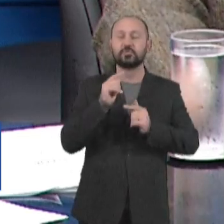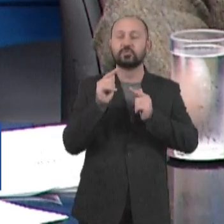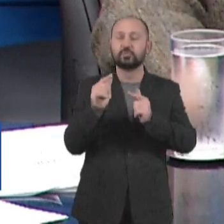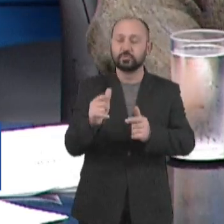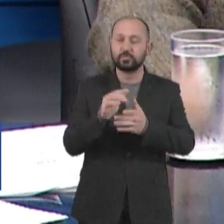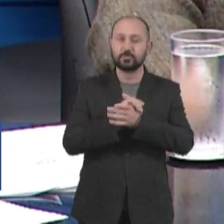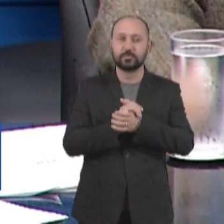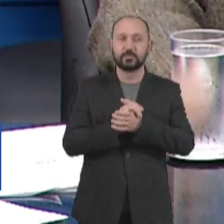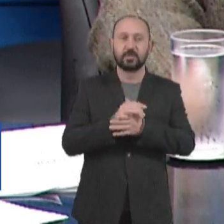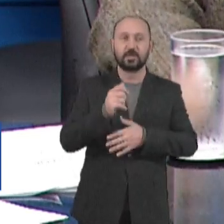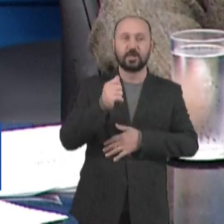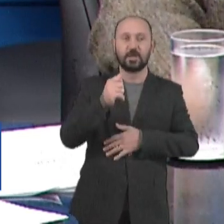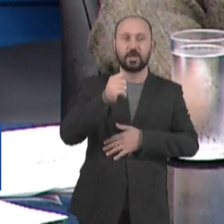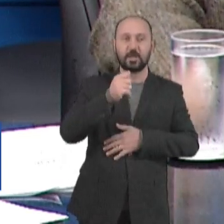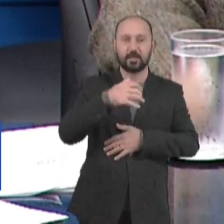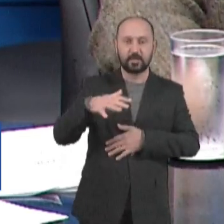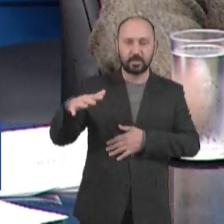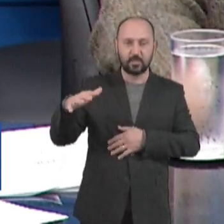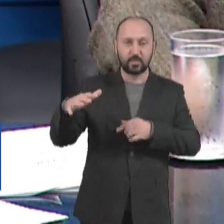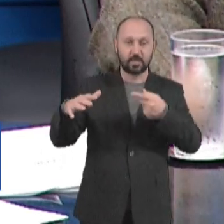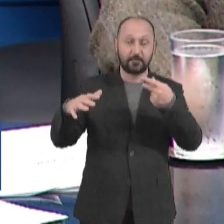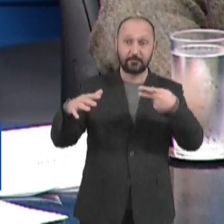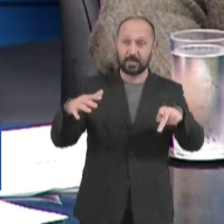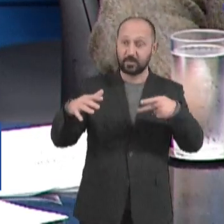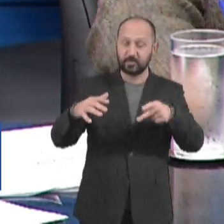intitulado Aquidauana Paraguaia.